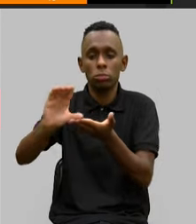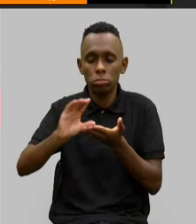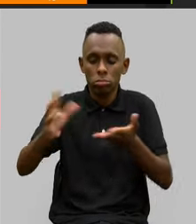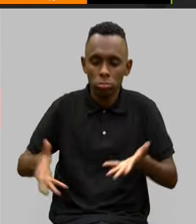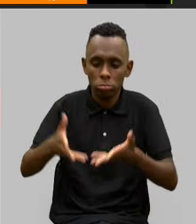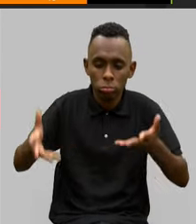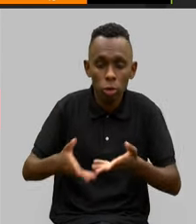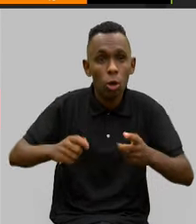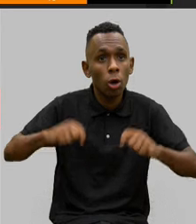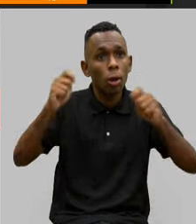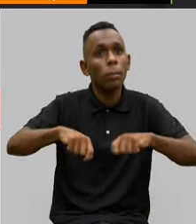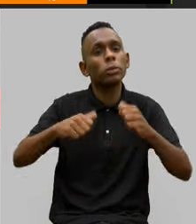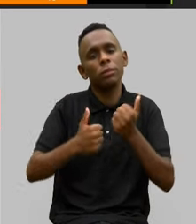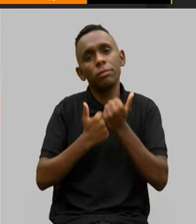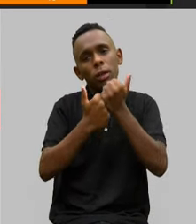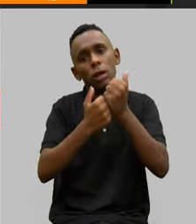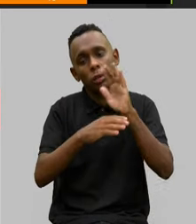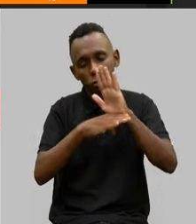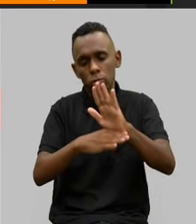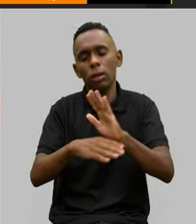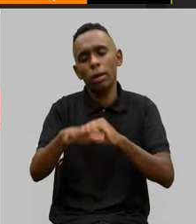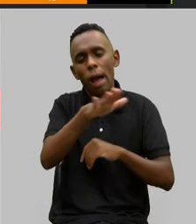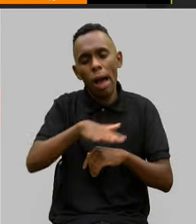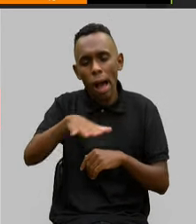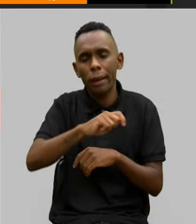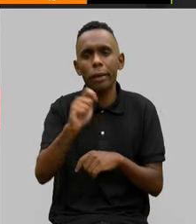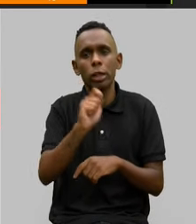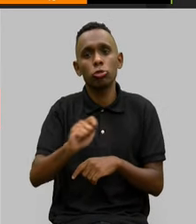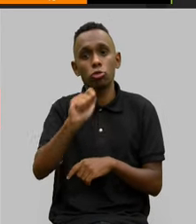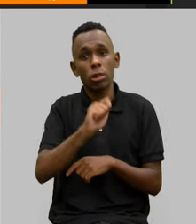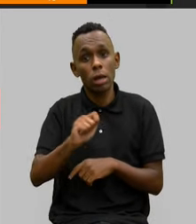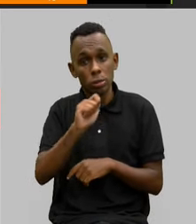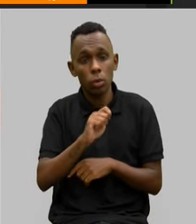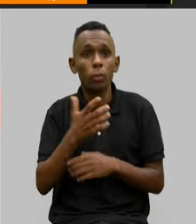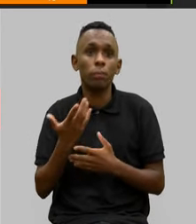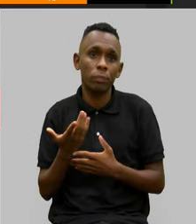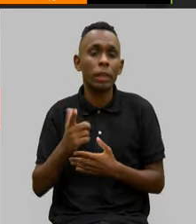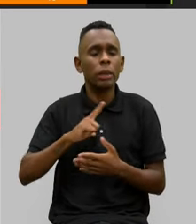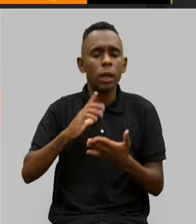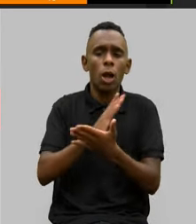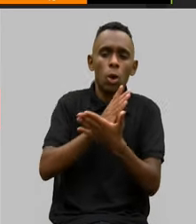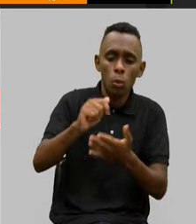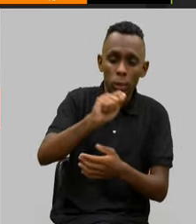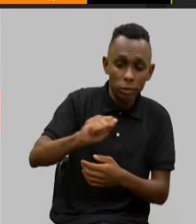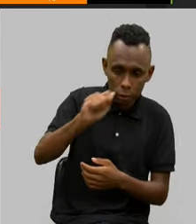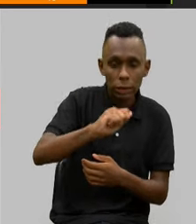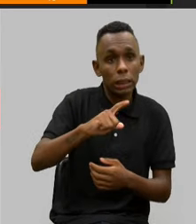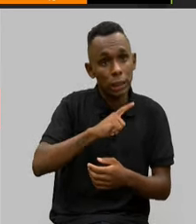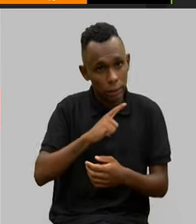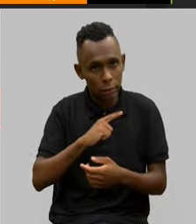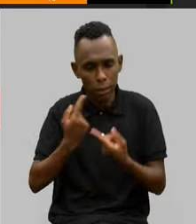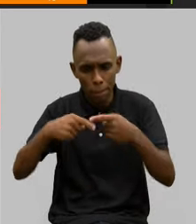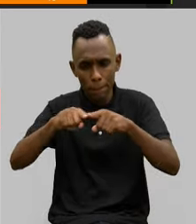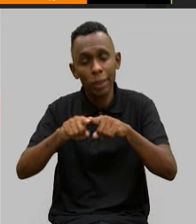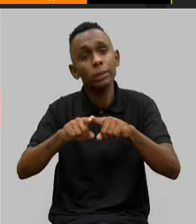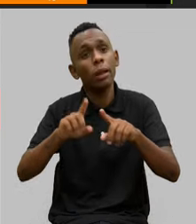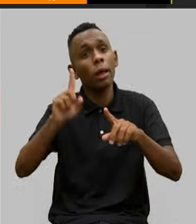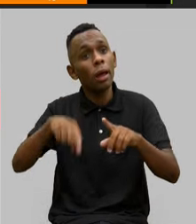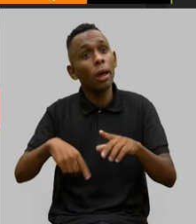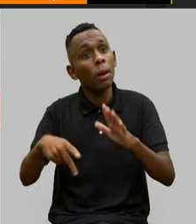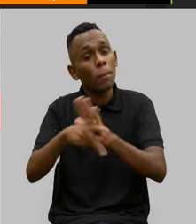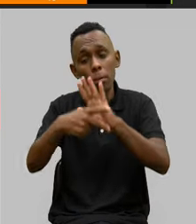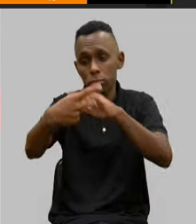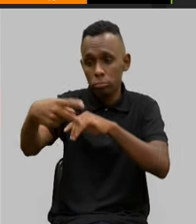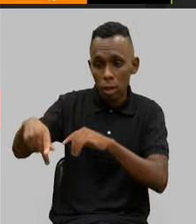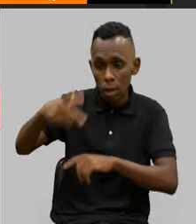para que a gente pudesse ajudar as associações né A não tem as associações mas a gente também tem E como foi falado aqui é os próprios